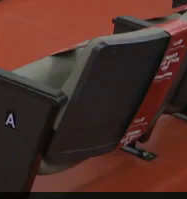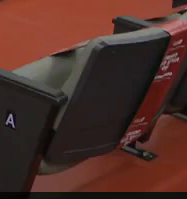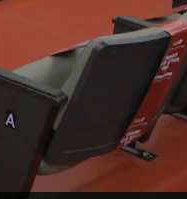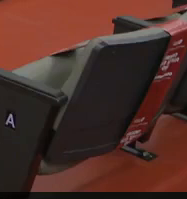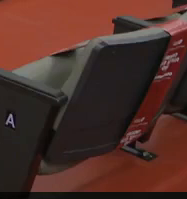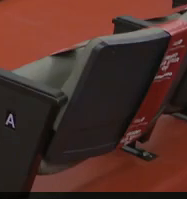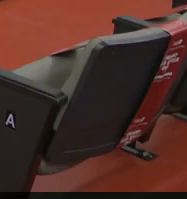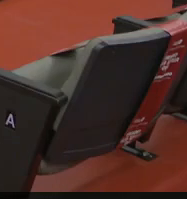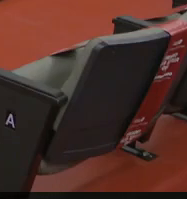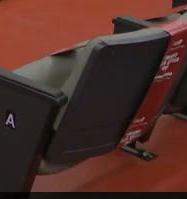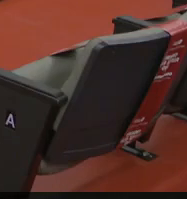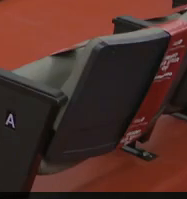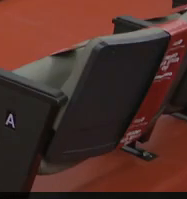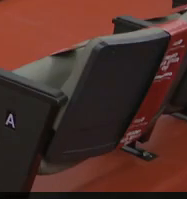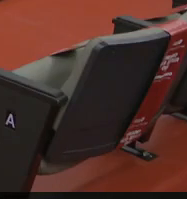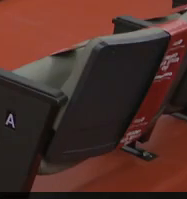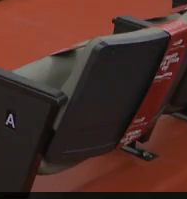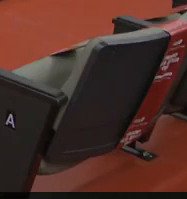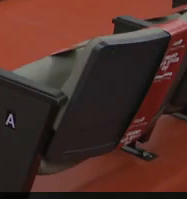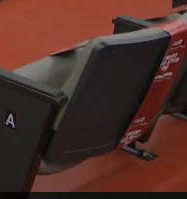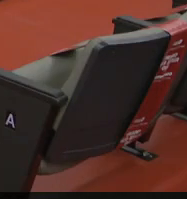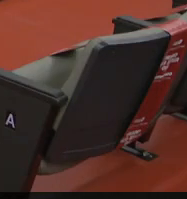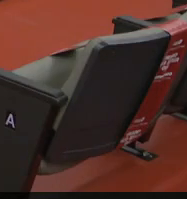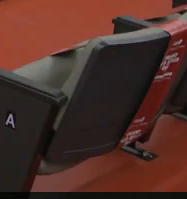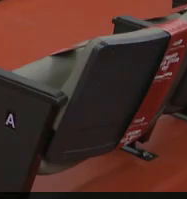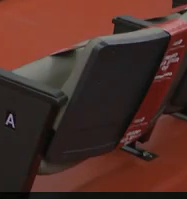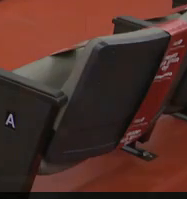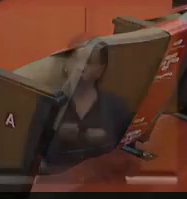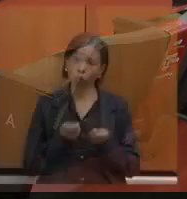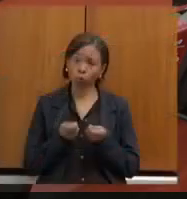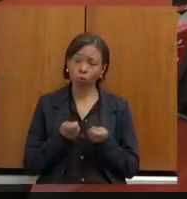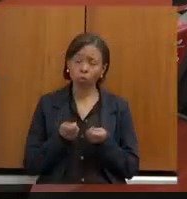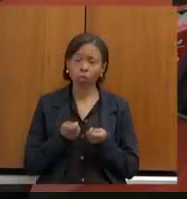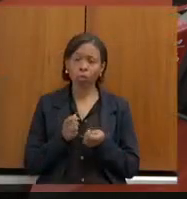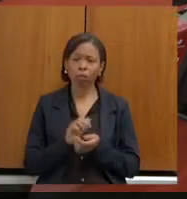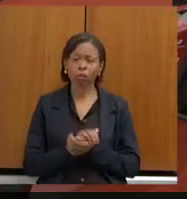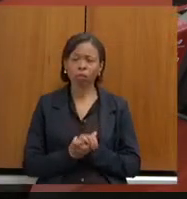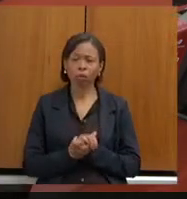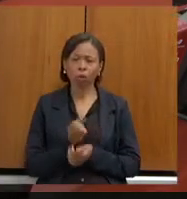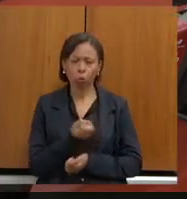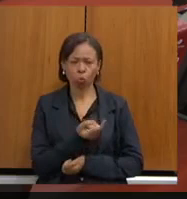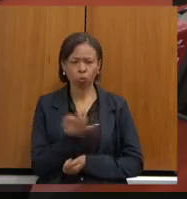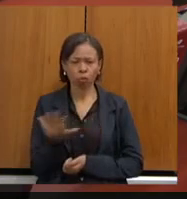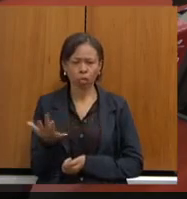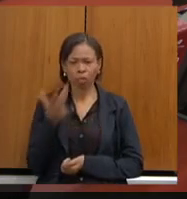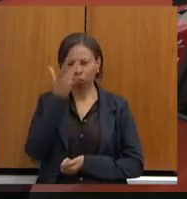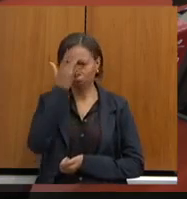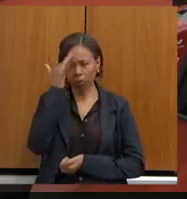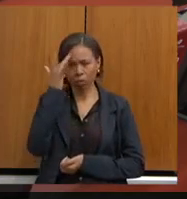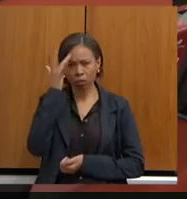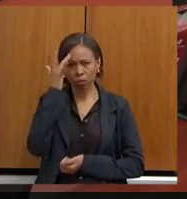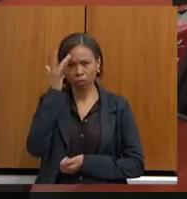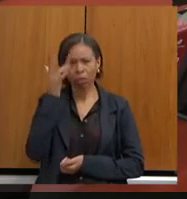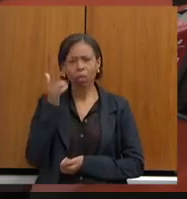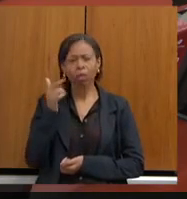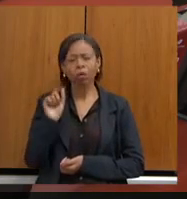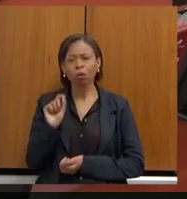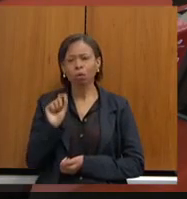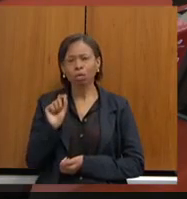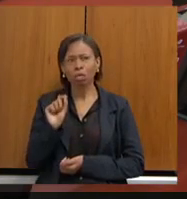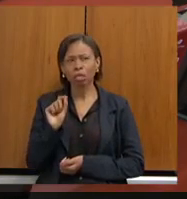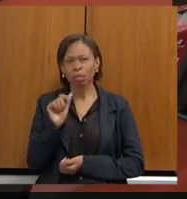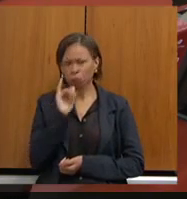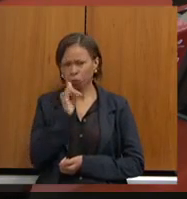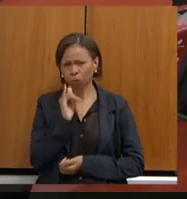nossos heróis a gente está controlando seu Deus não divulga esses números mas eu faço questão de dizer da ativa nós